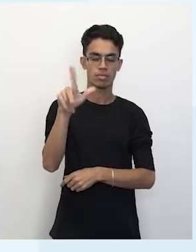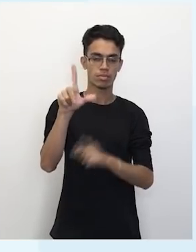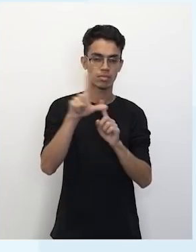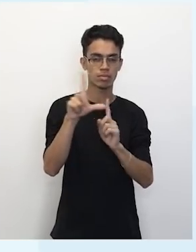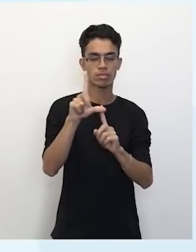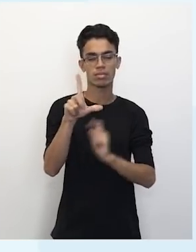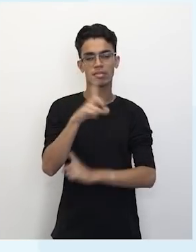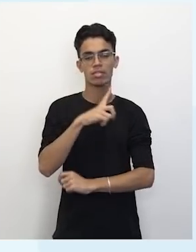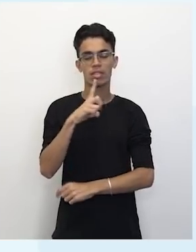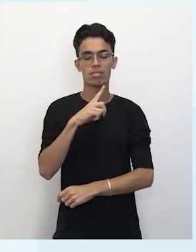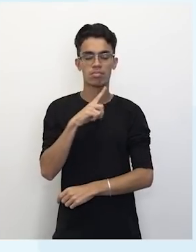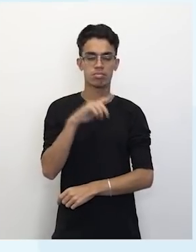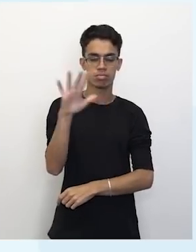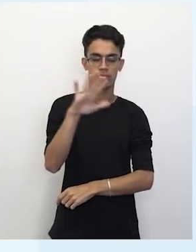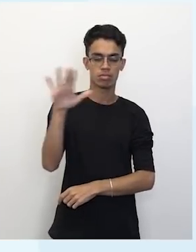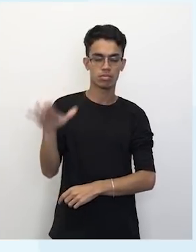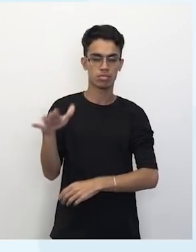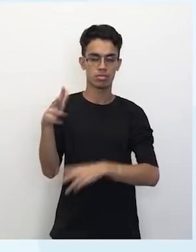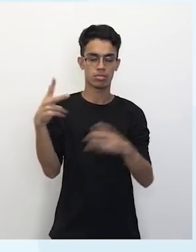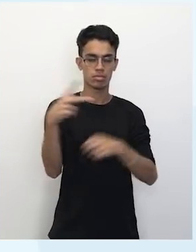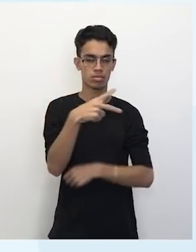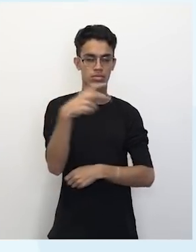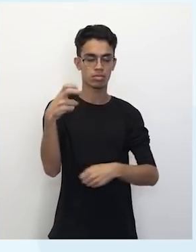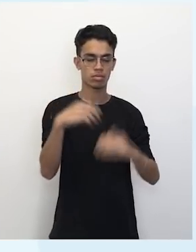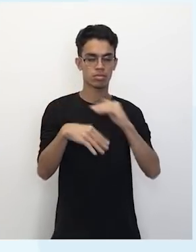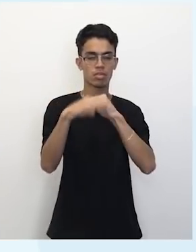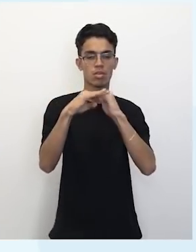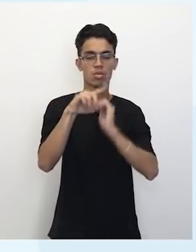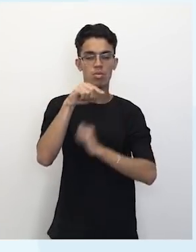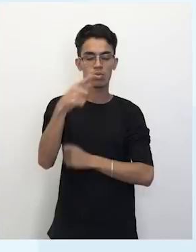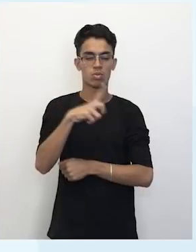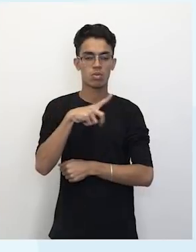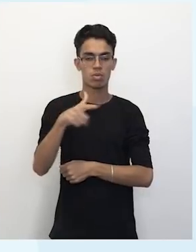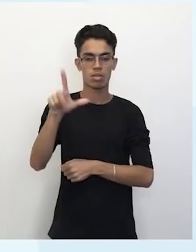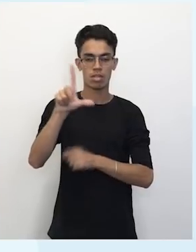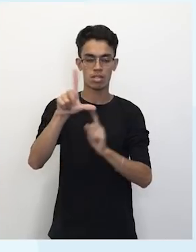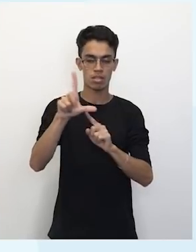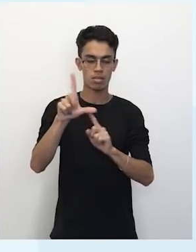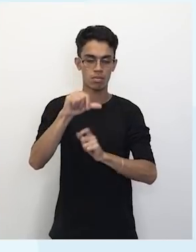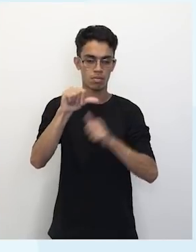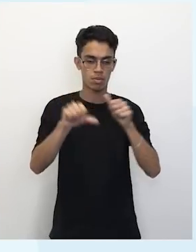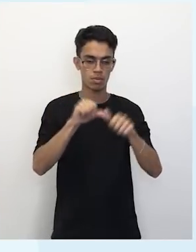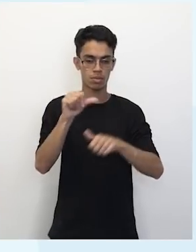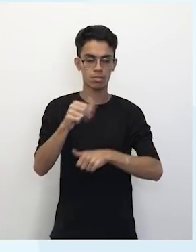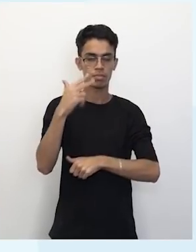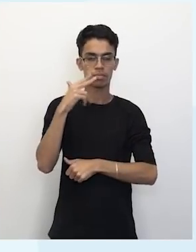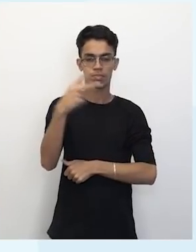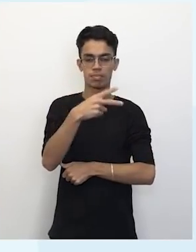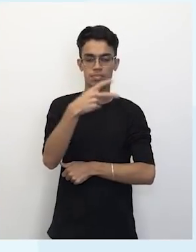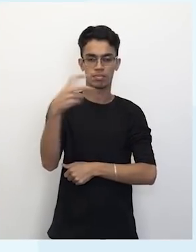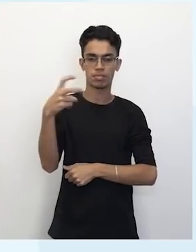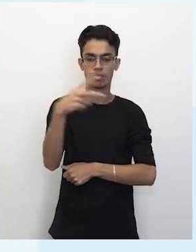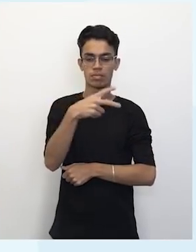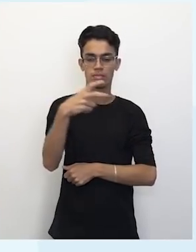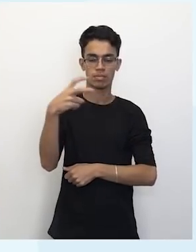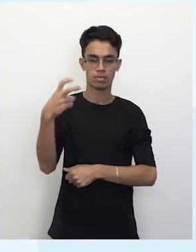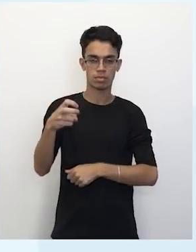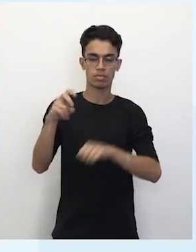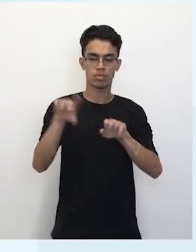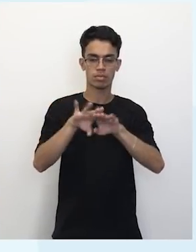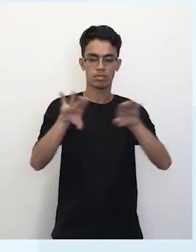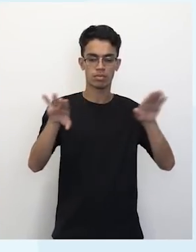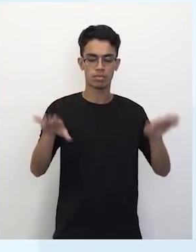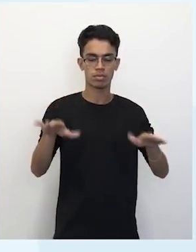tem letras de um lado da igualdade, quem não tem vai para o outro, ó. Então, a gente desce o sinal de igual, o igual é quem vai separar